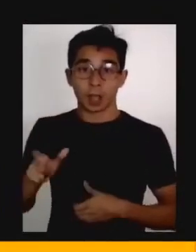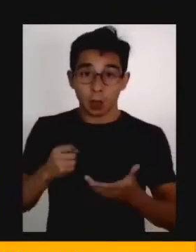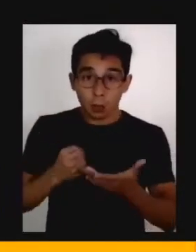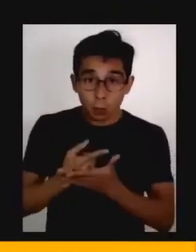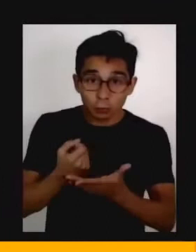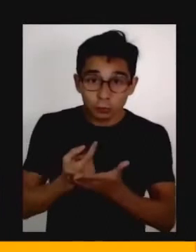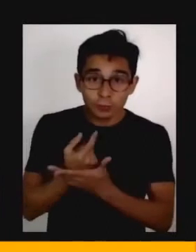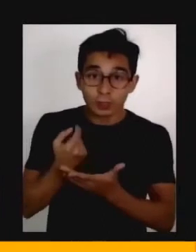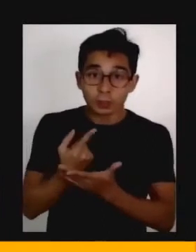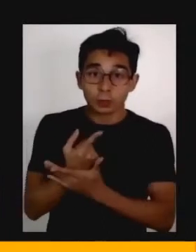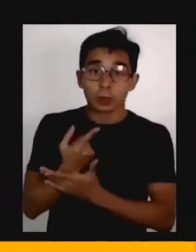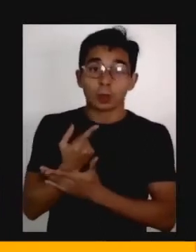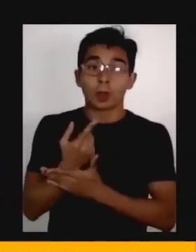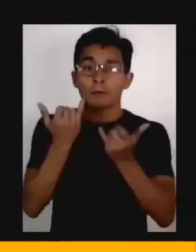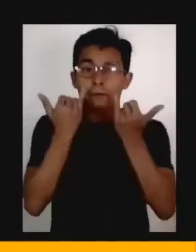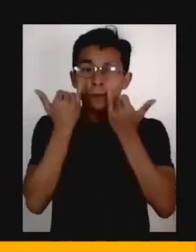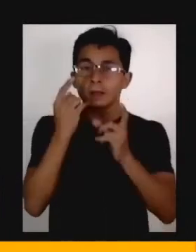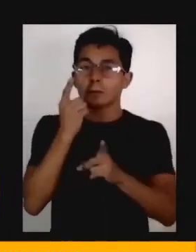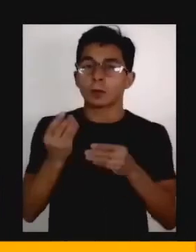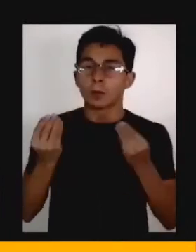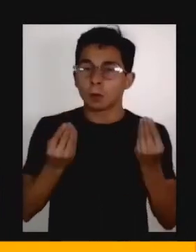tempo todo recebendo